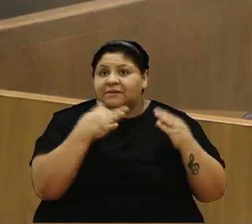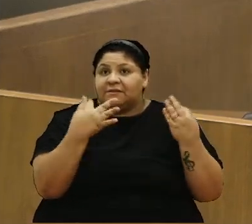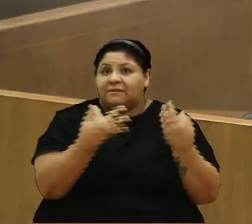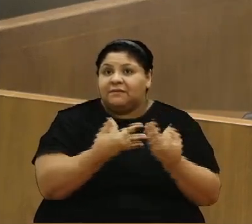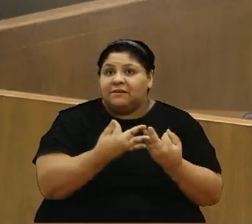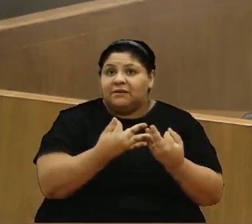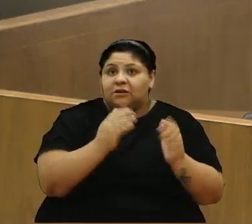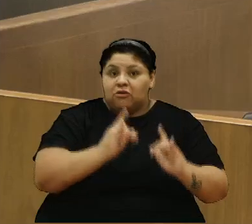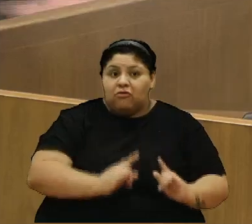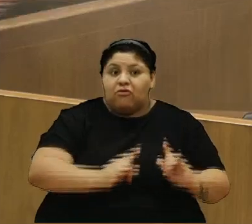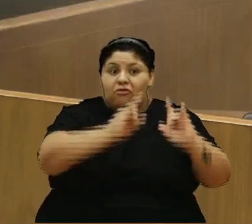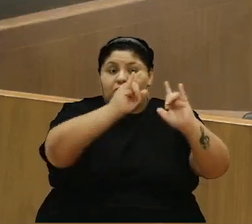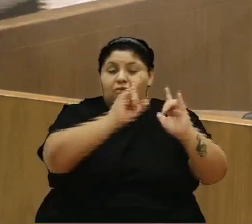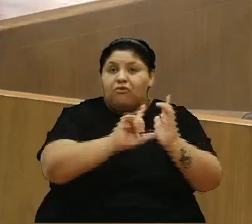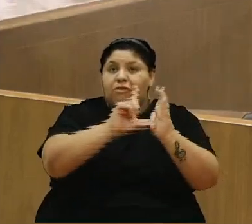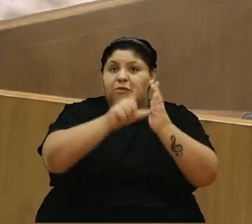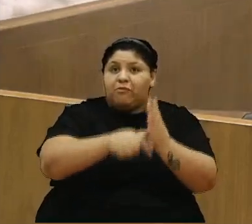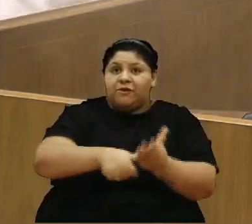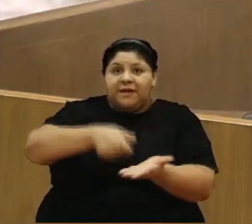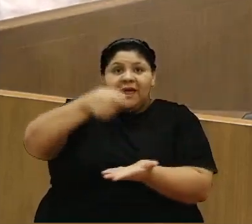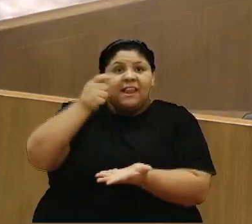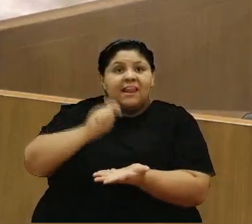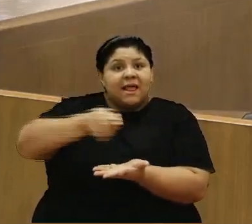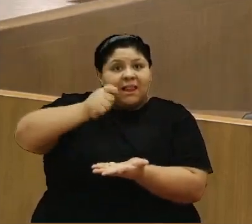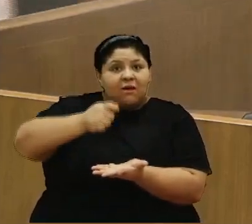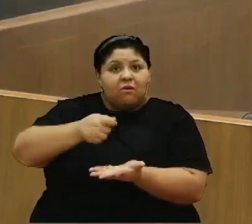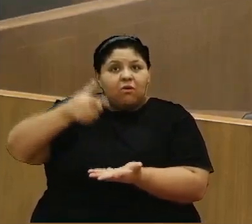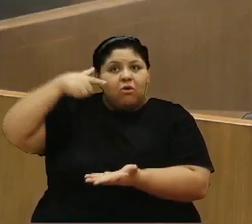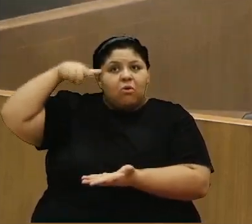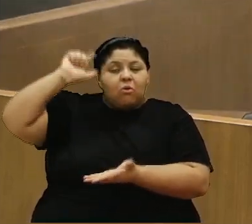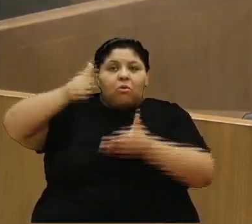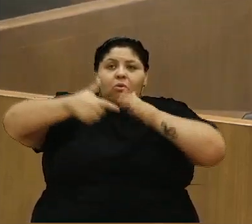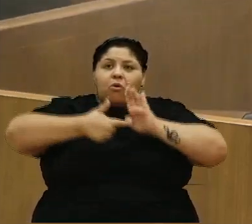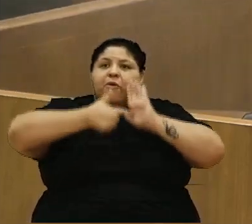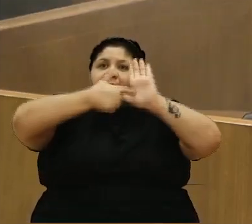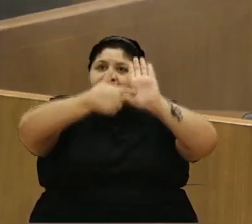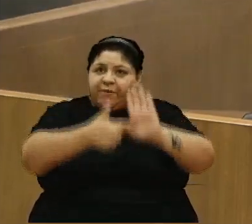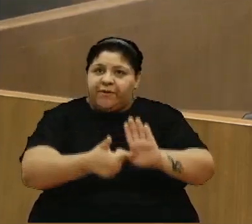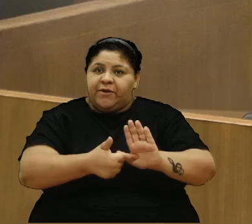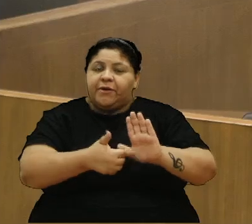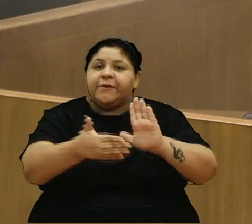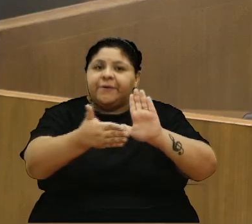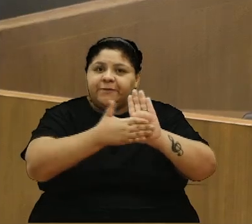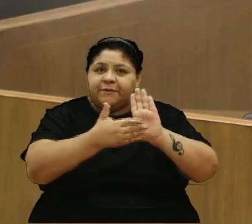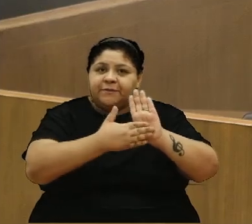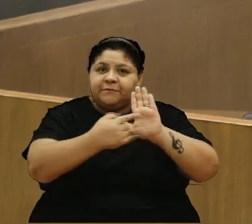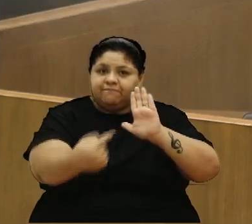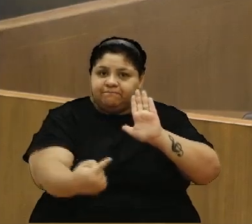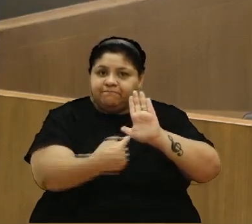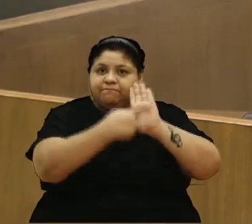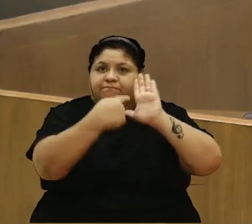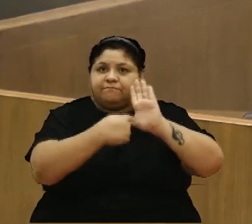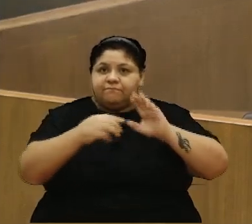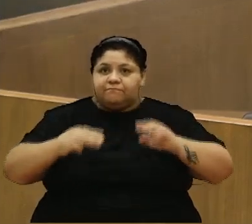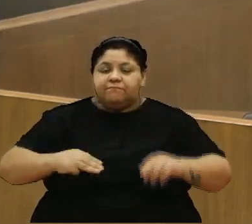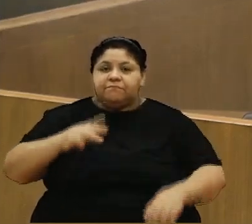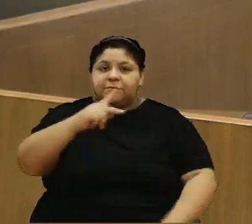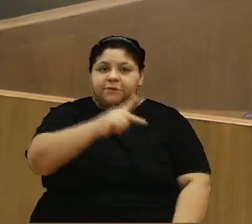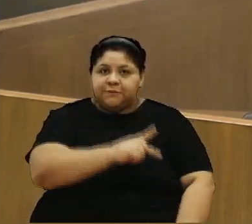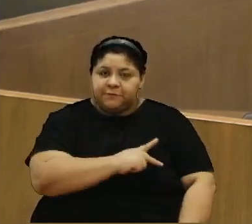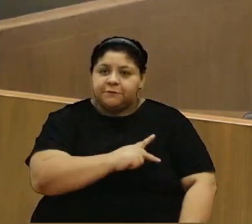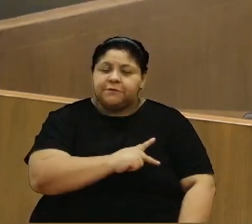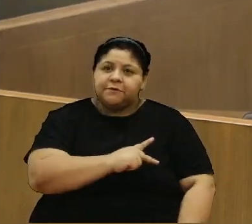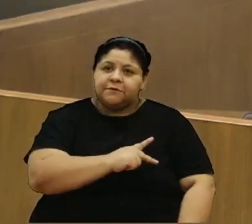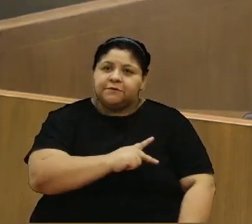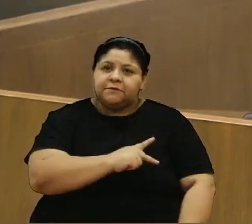Mas o que nós, inclusive aqui, ontem nós apresentamos e vamos protocolar essa denúncia no Ministério Público,